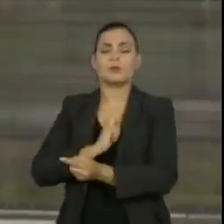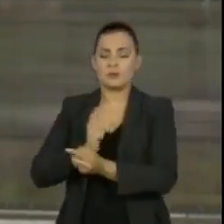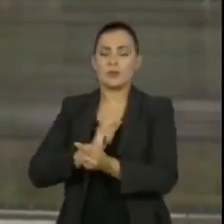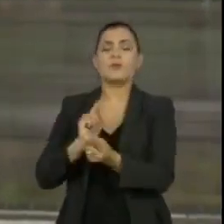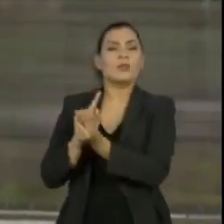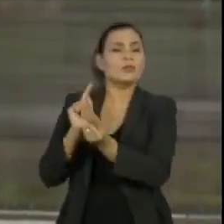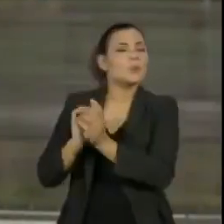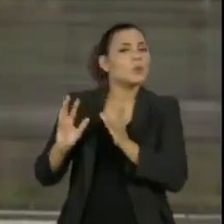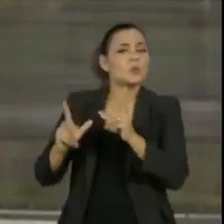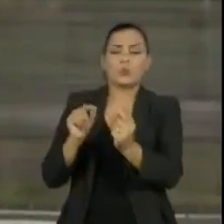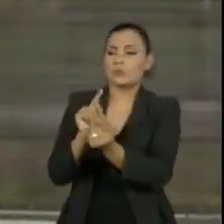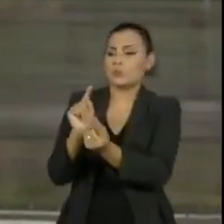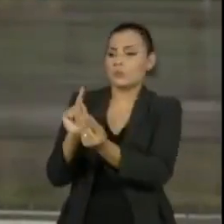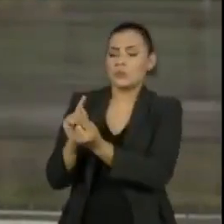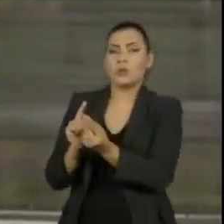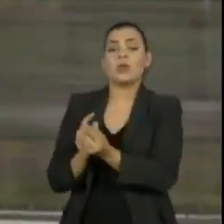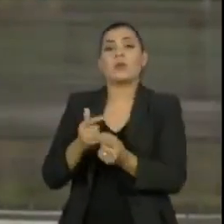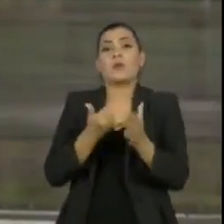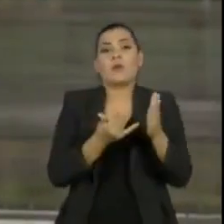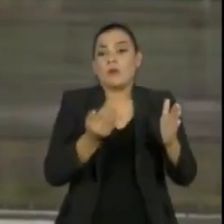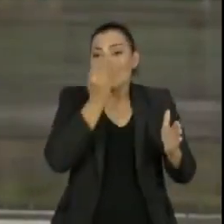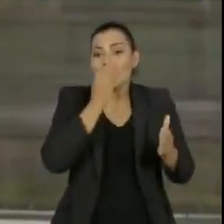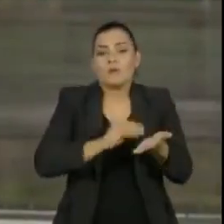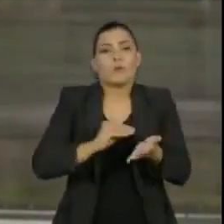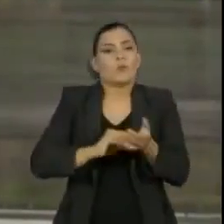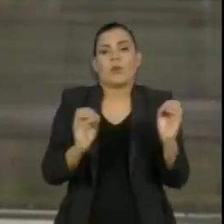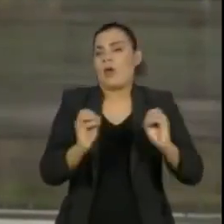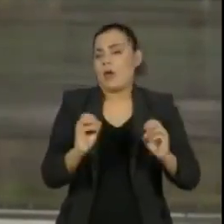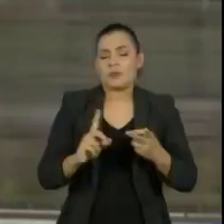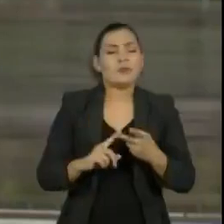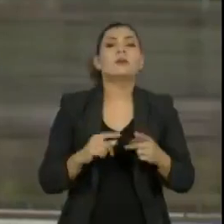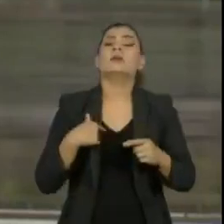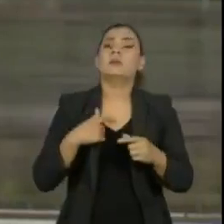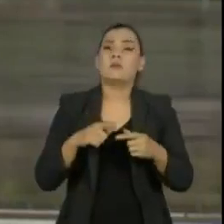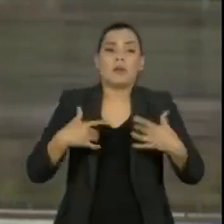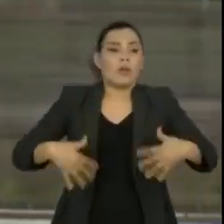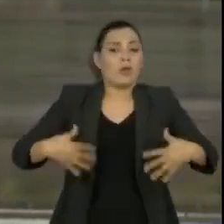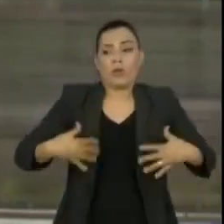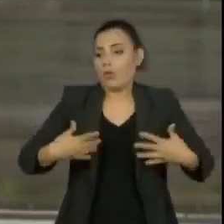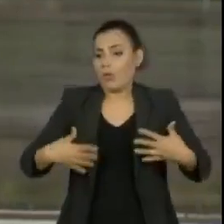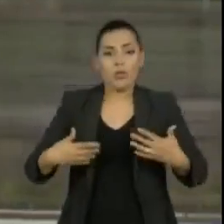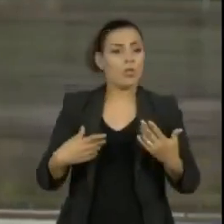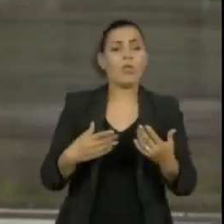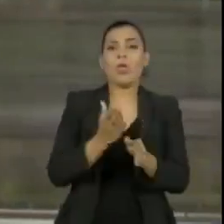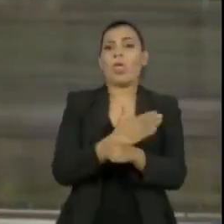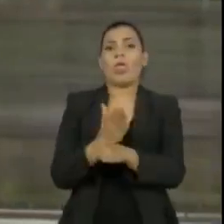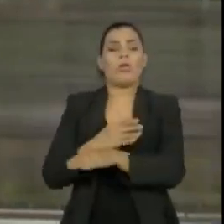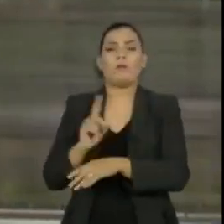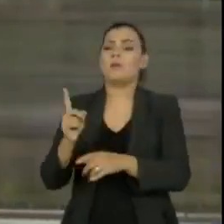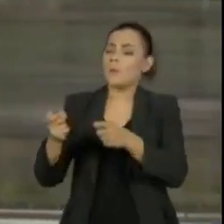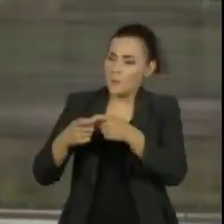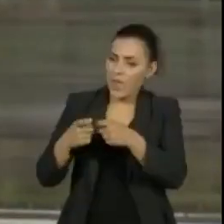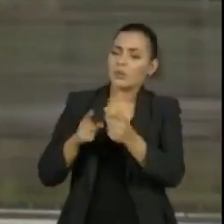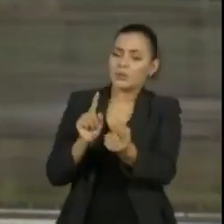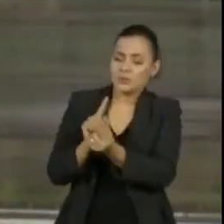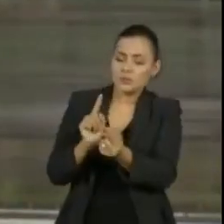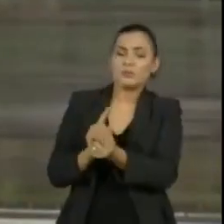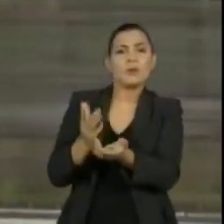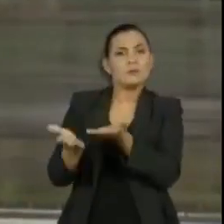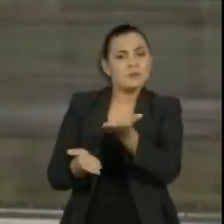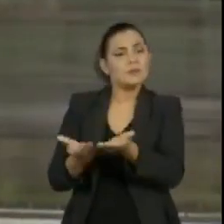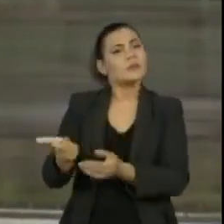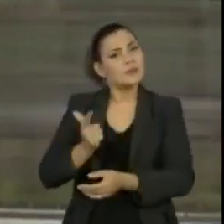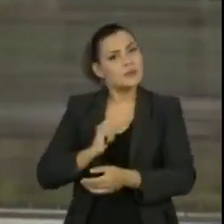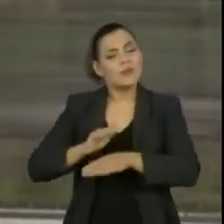sem leito, ninguém ficou sem oxigênio, ninguém ficou sem um respirador, ninguém ficou sem um médico, um paramédico,